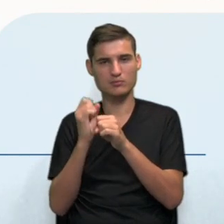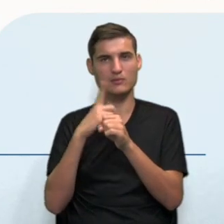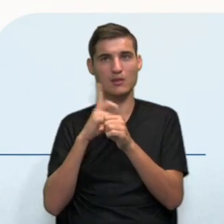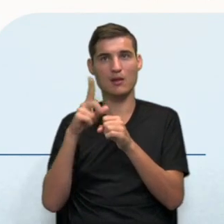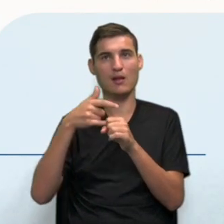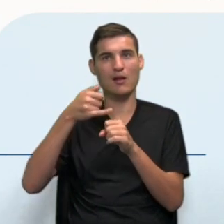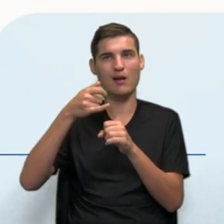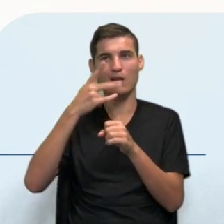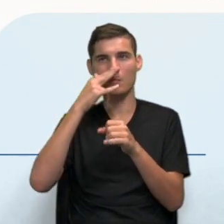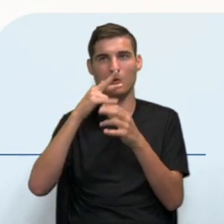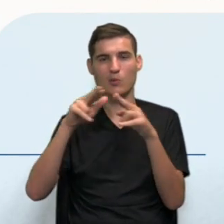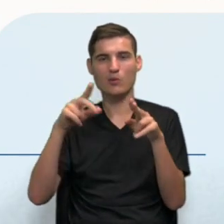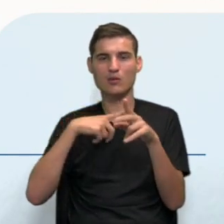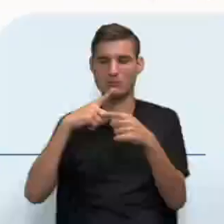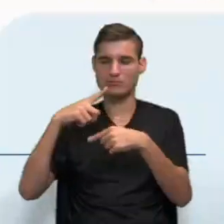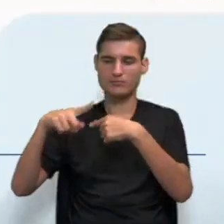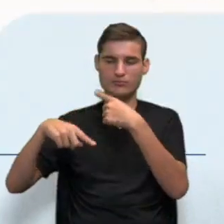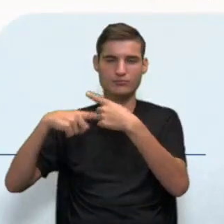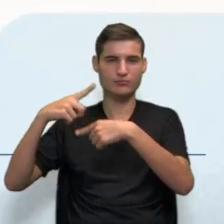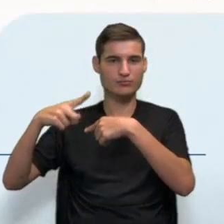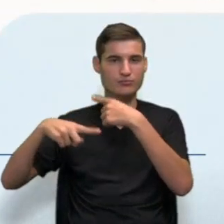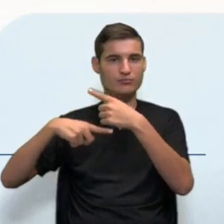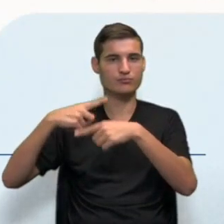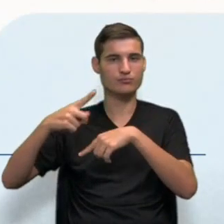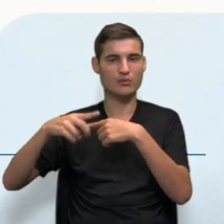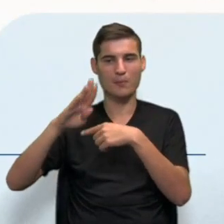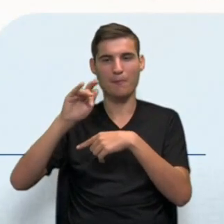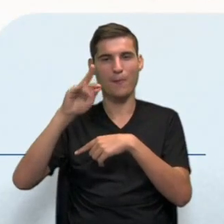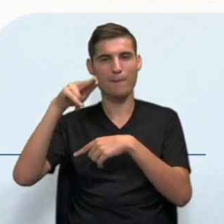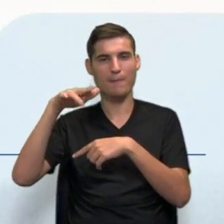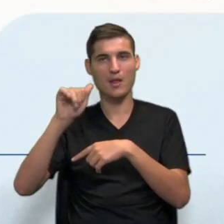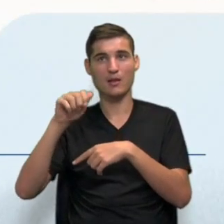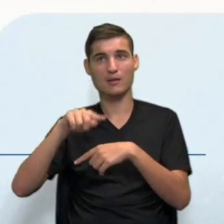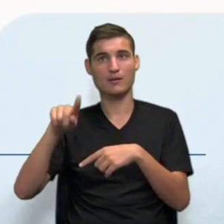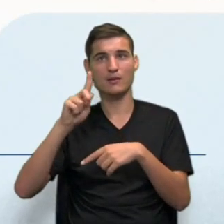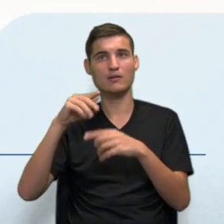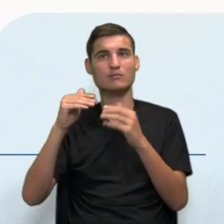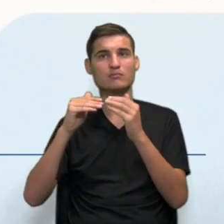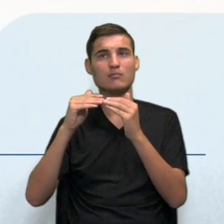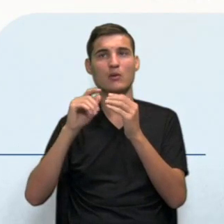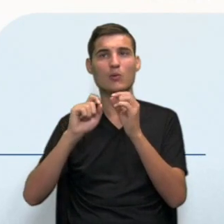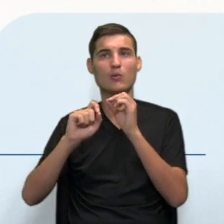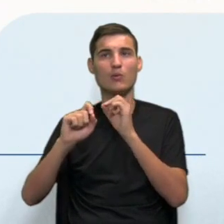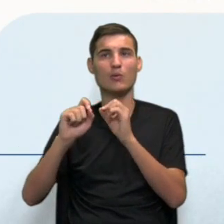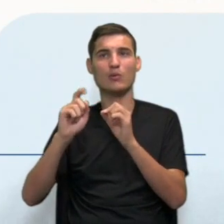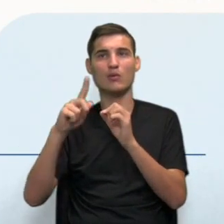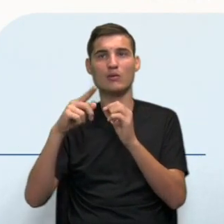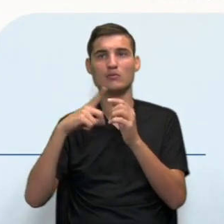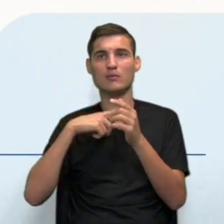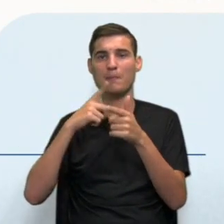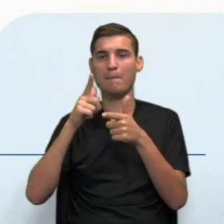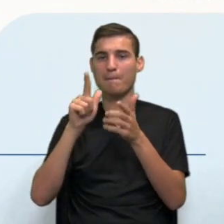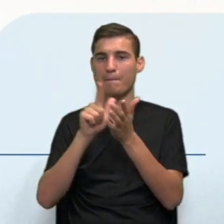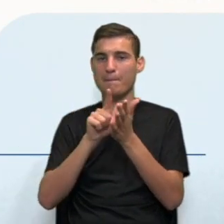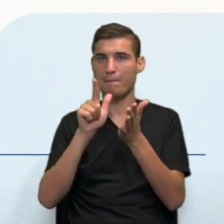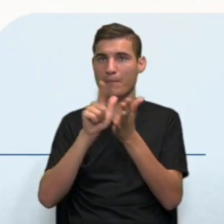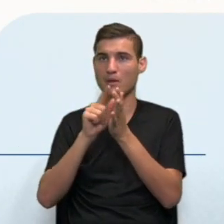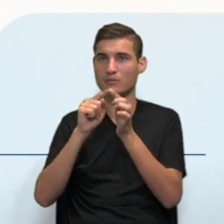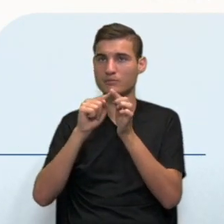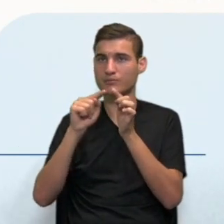então, uma bobina rodando a uma velocidade constante, e essa bobina fazia com que um papel fosse deslizando. E toda vez que a